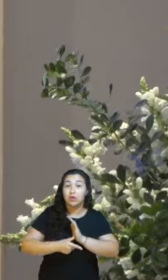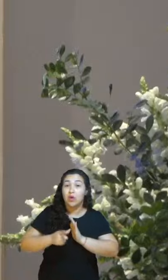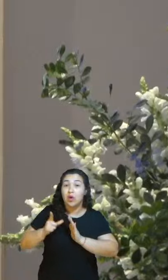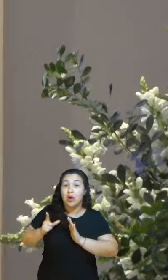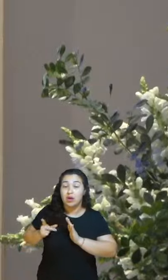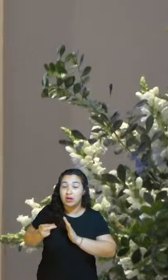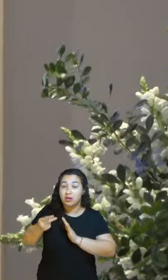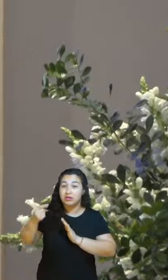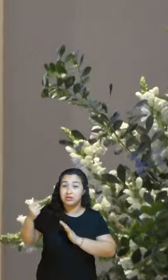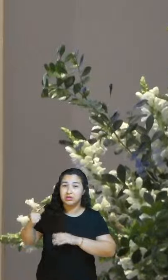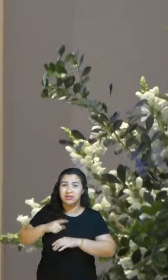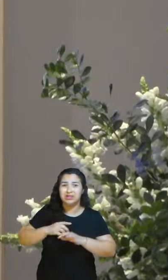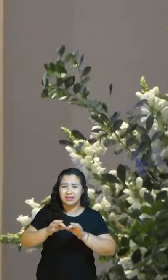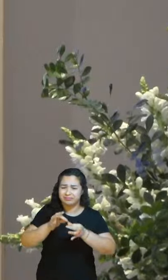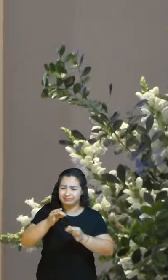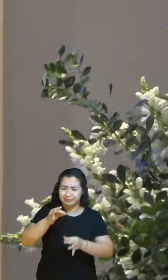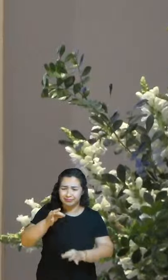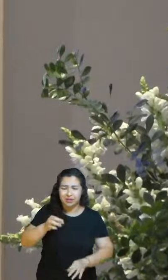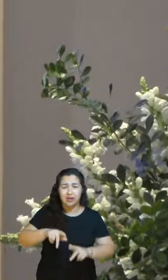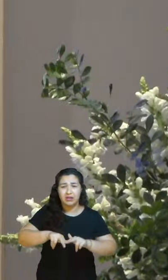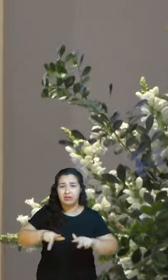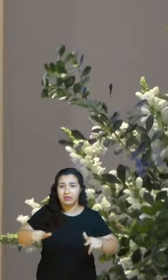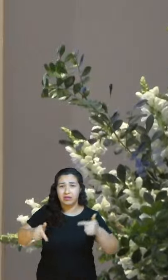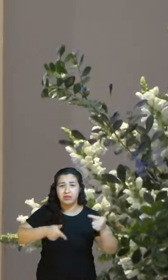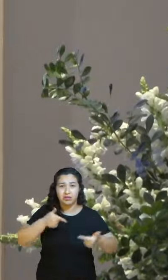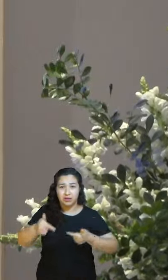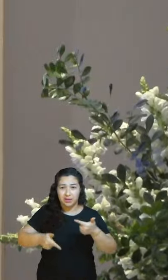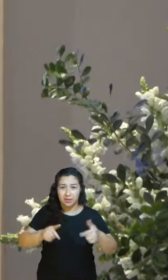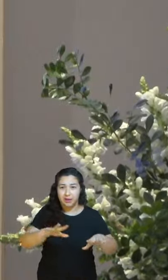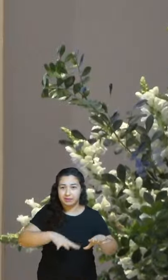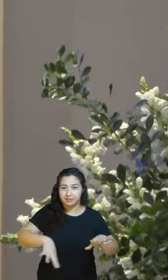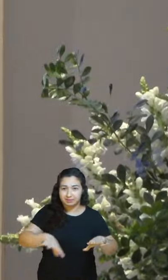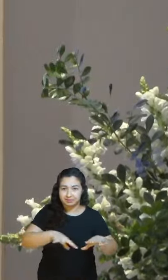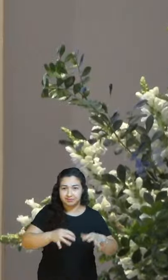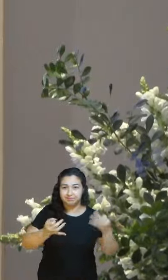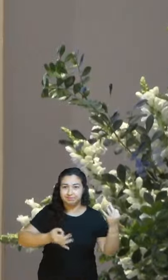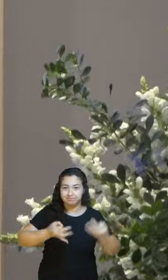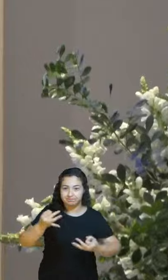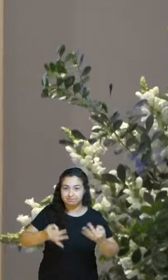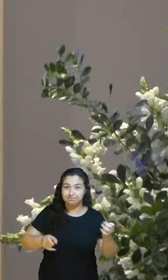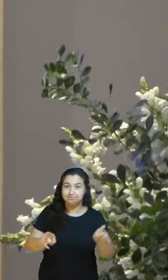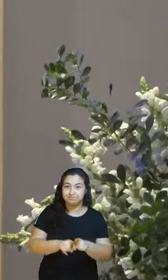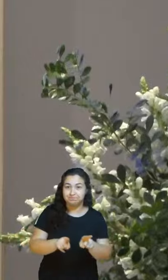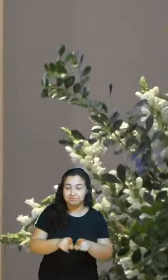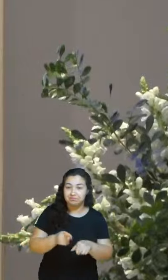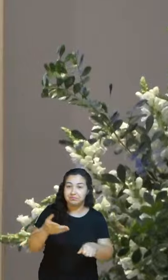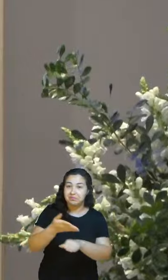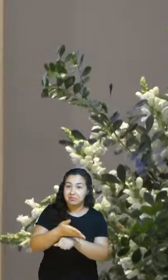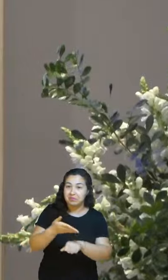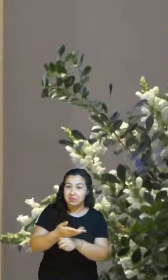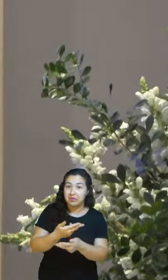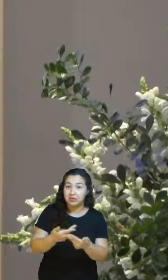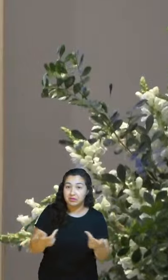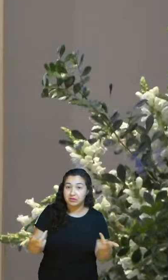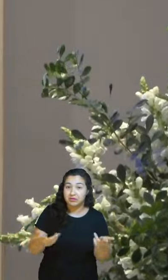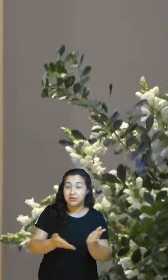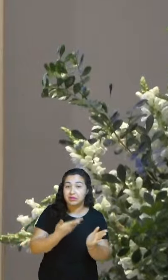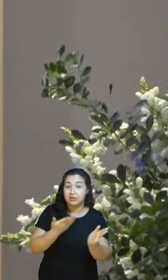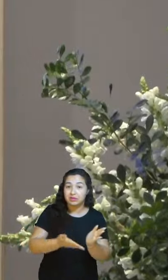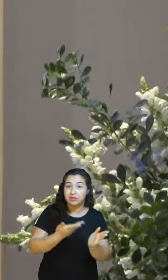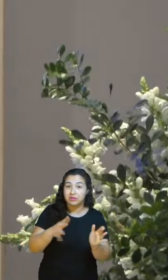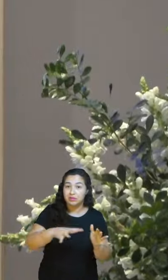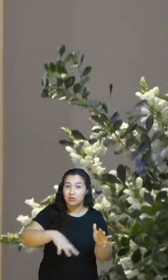se estende para diversas áreas da atuação jurídica também a autor de diversos livros da área de direito com